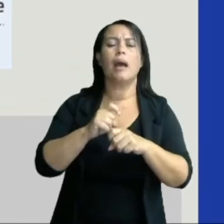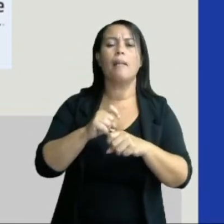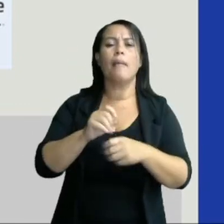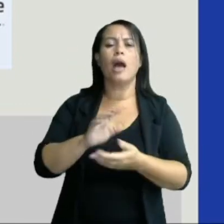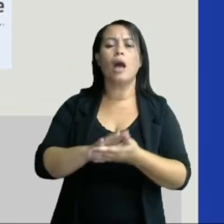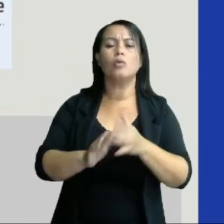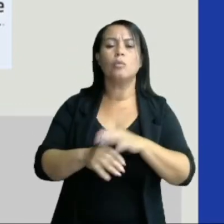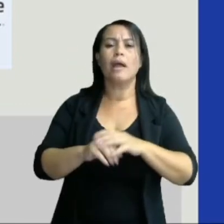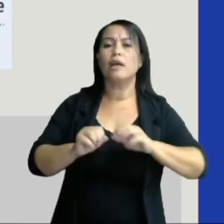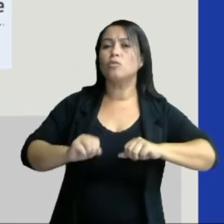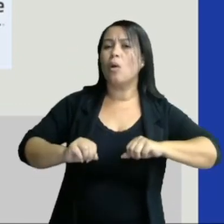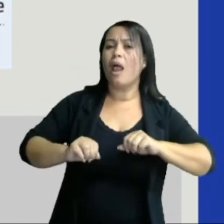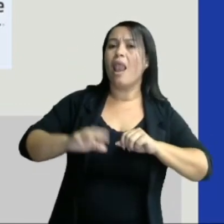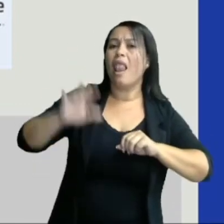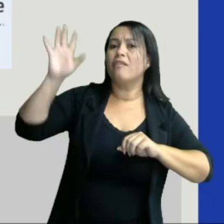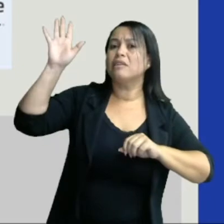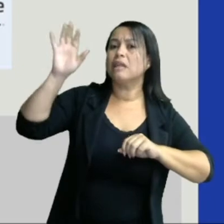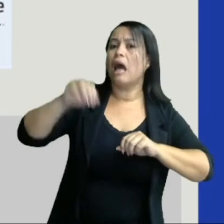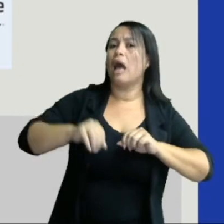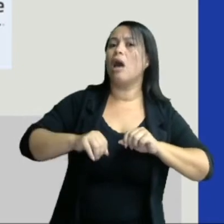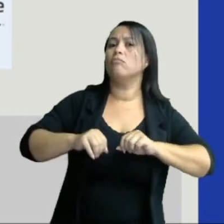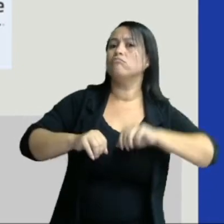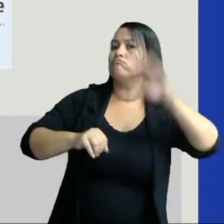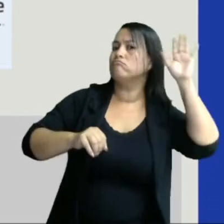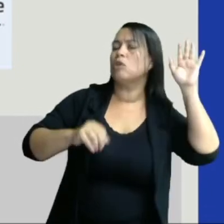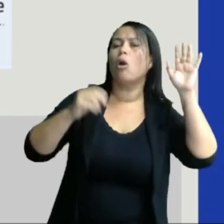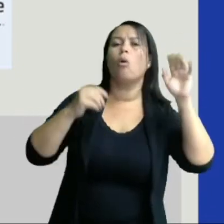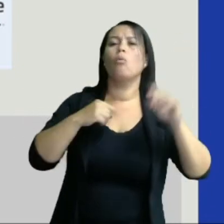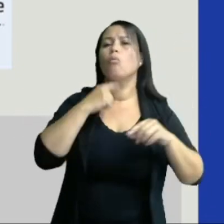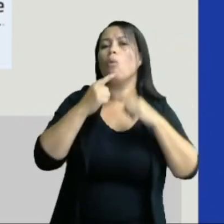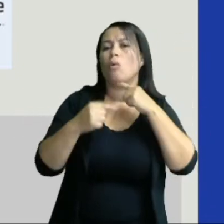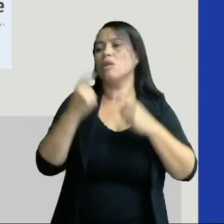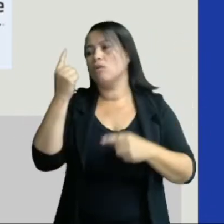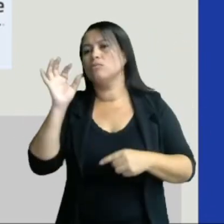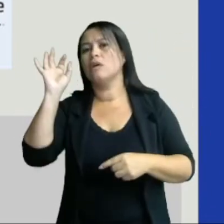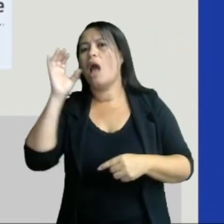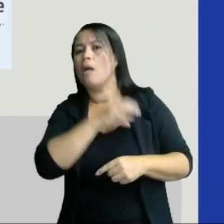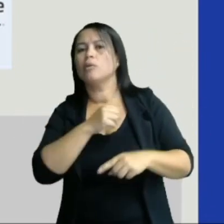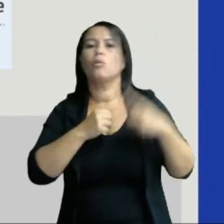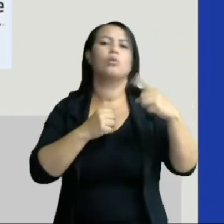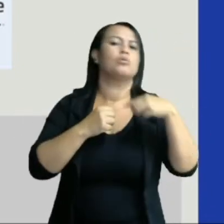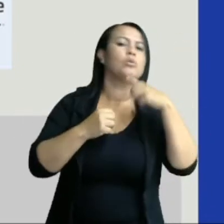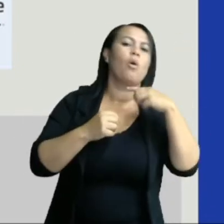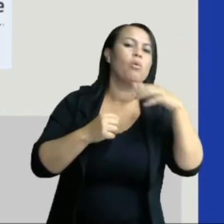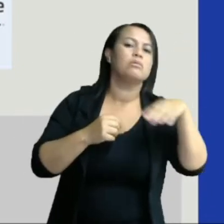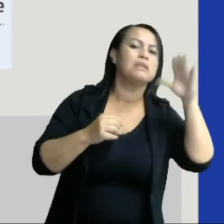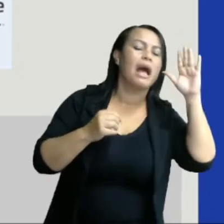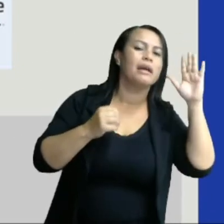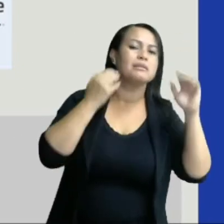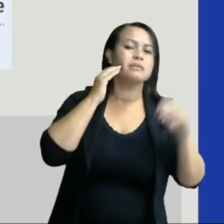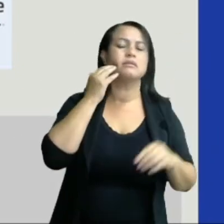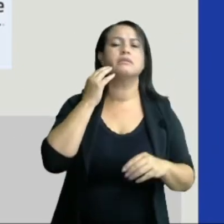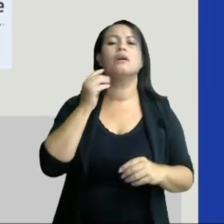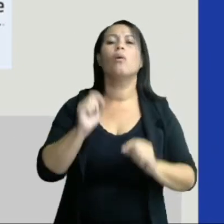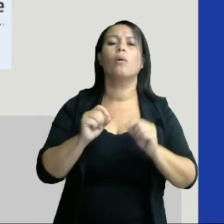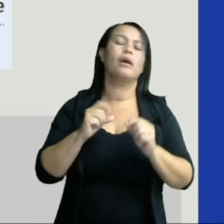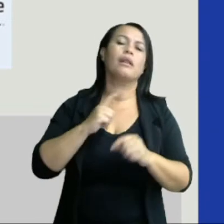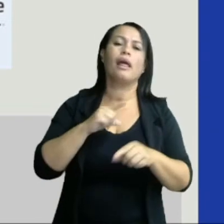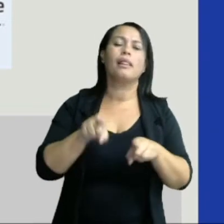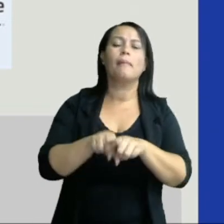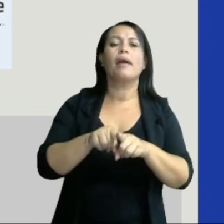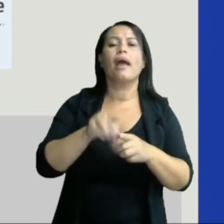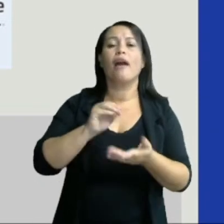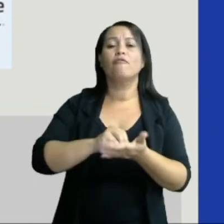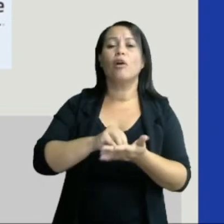braços normalmente. Um braço levanta mais rápido, o outro braço se levanta com dificuldade. E ocorre uma falta